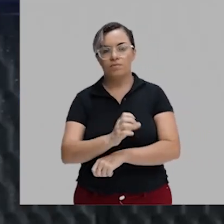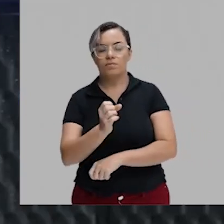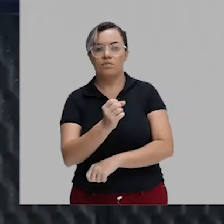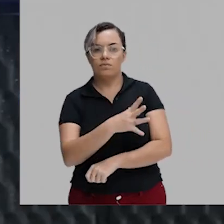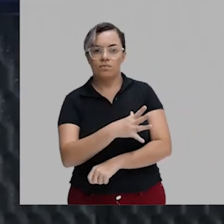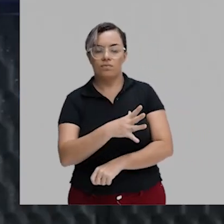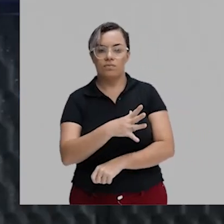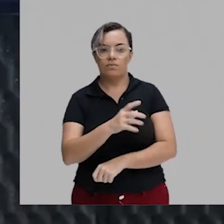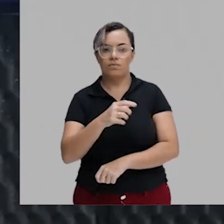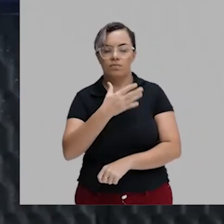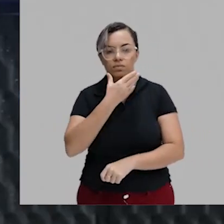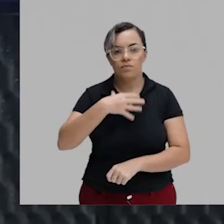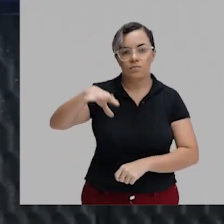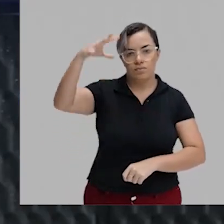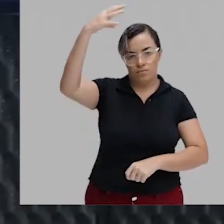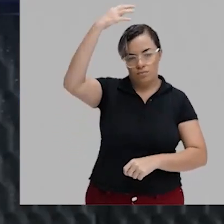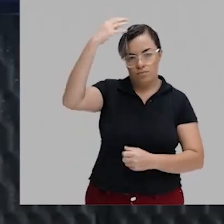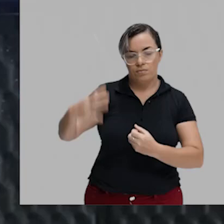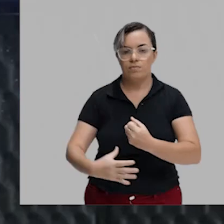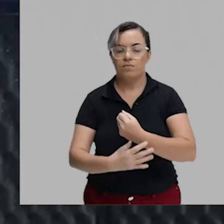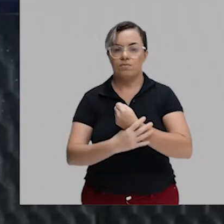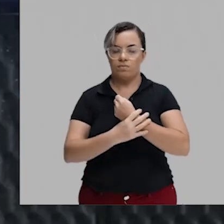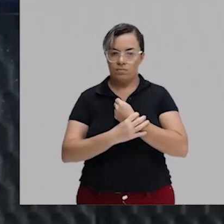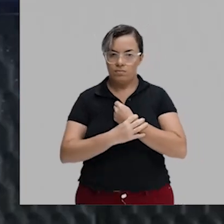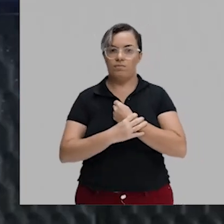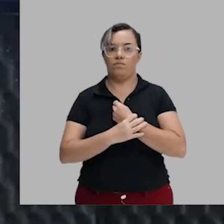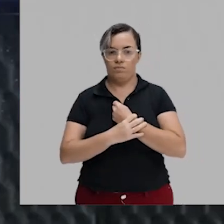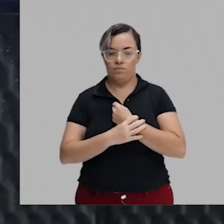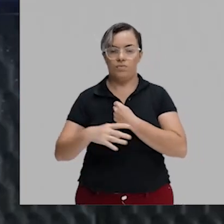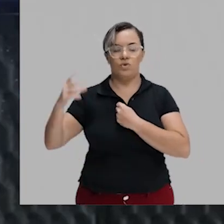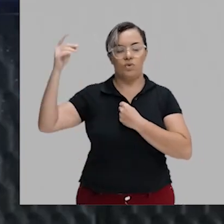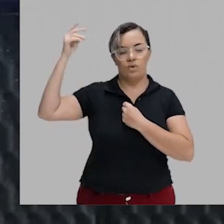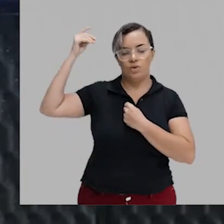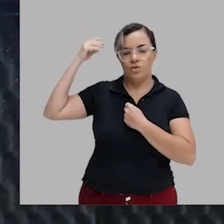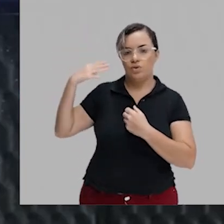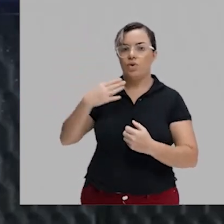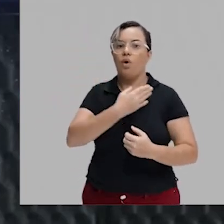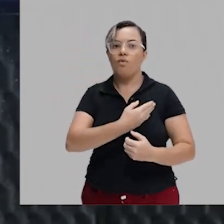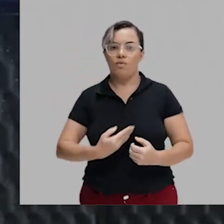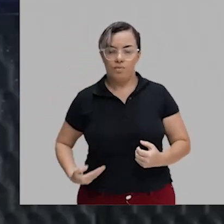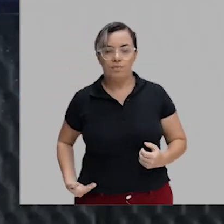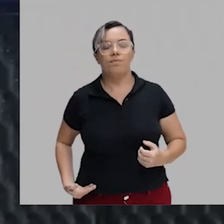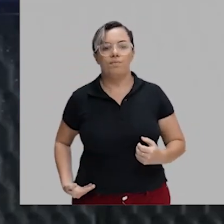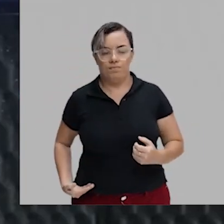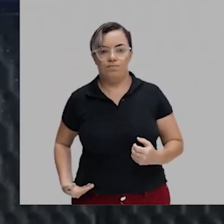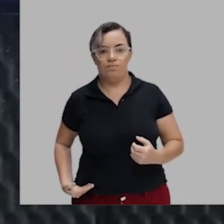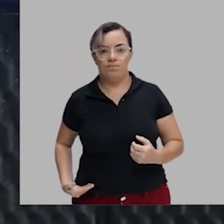monarquias absolutistas, das monarquias de antigo regime. O mercantilismo,